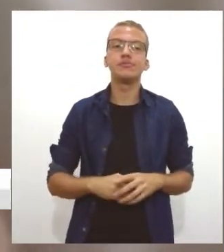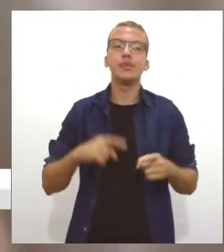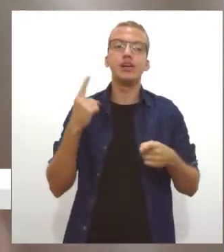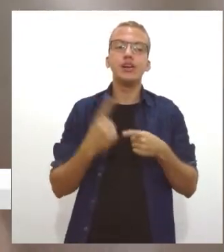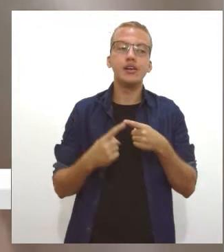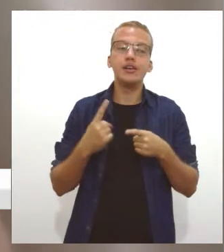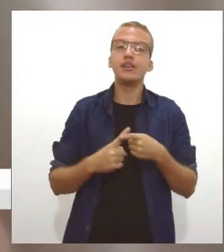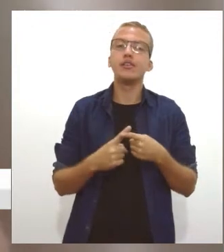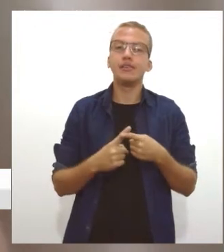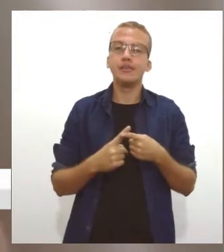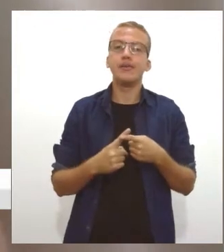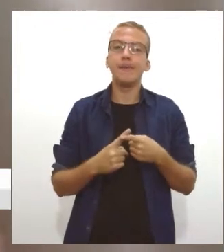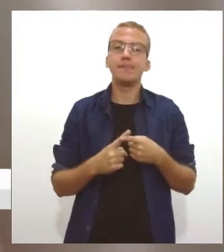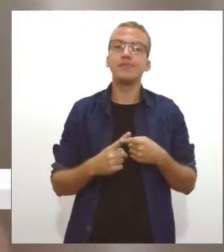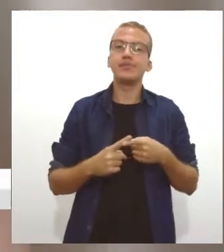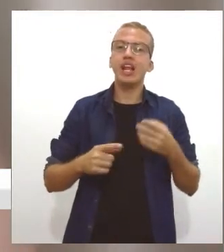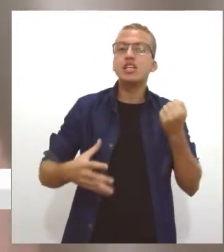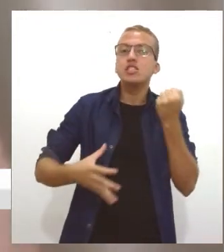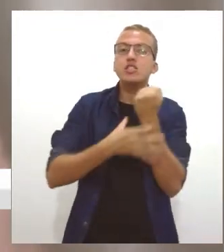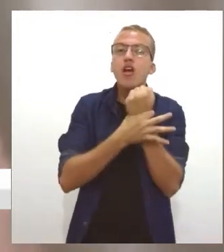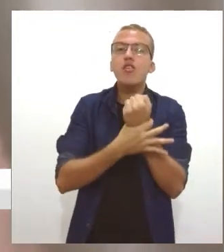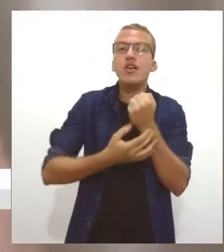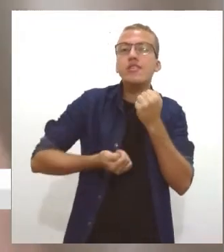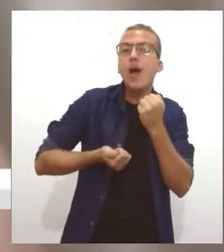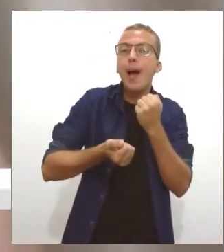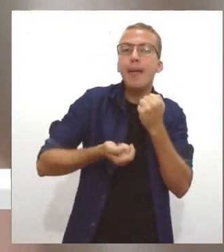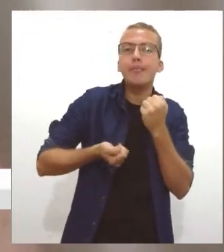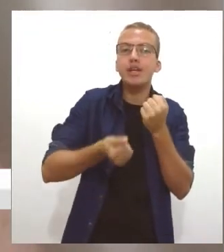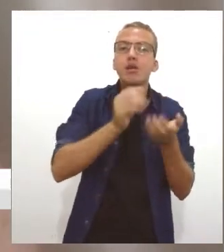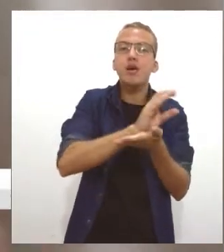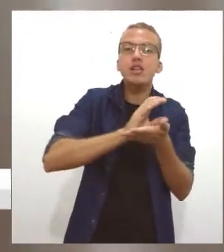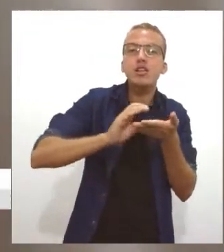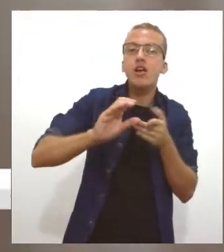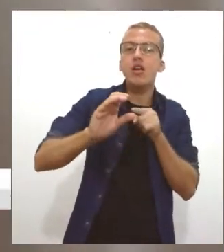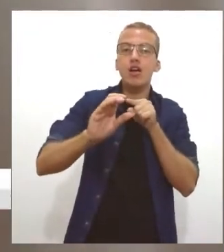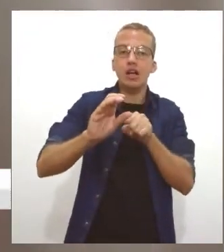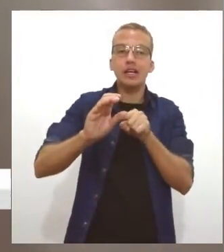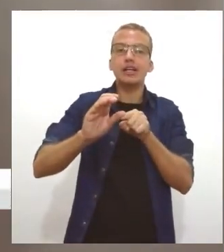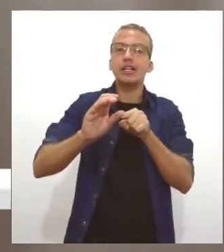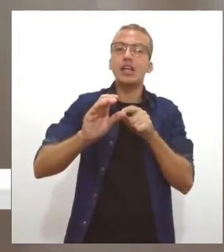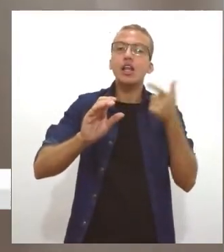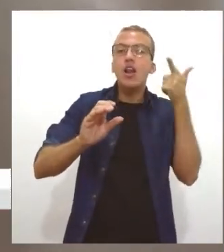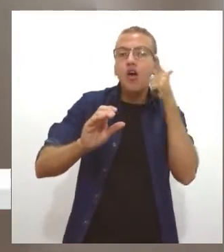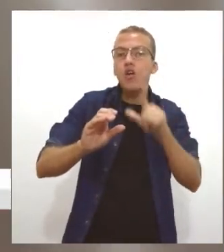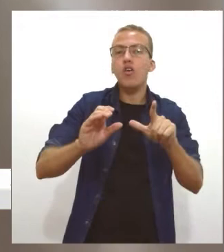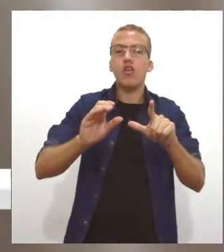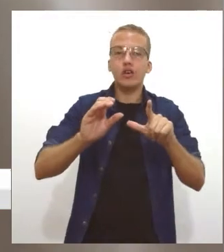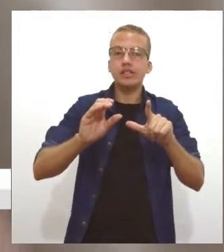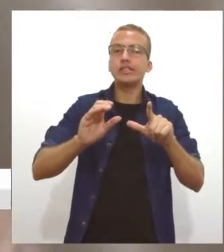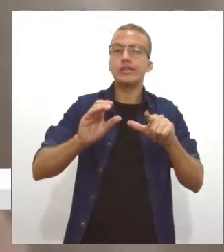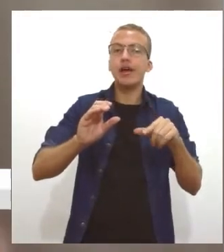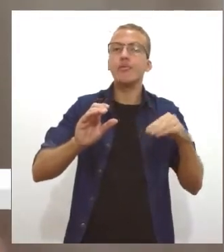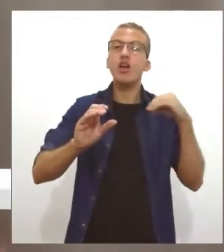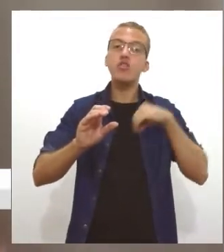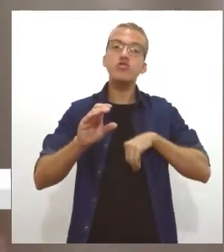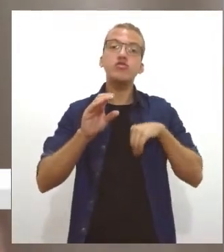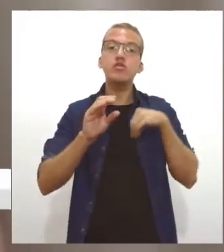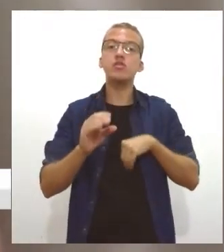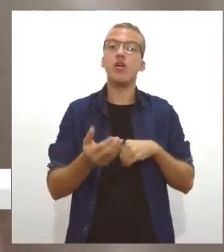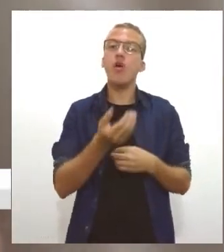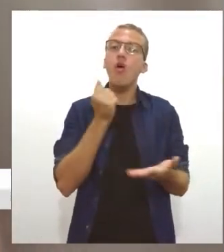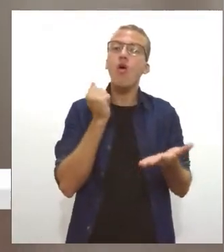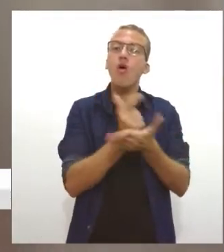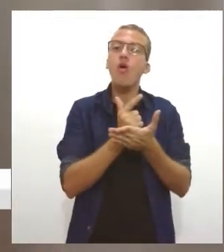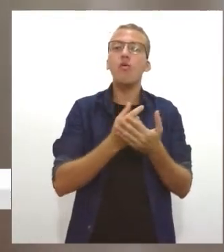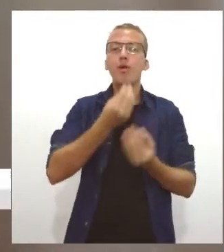garantia mínima de um recurso mínimo para que ela possa ali realizar o custeio de uma alimentação,